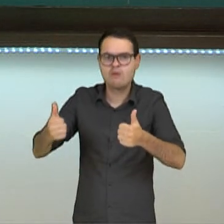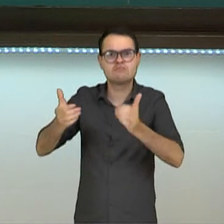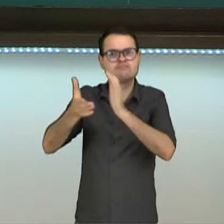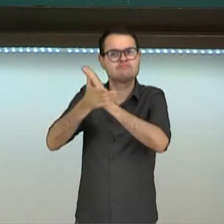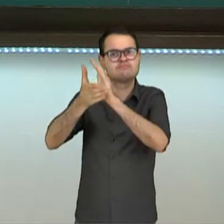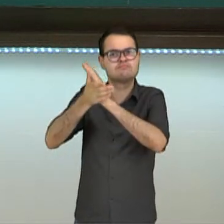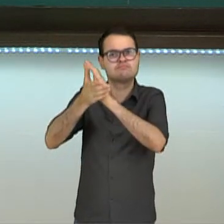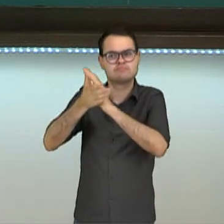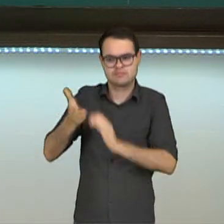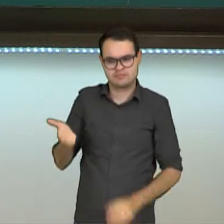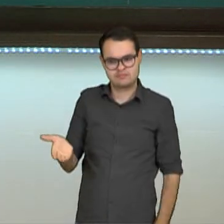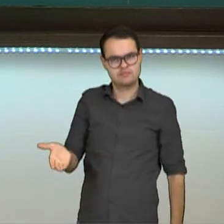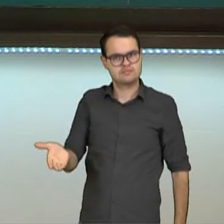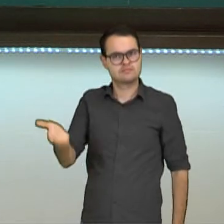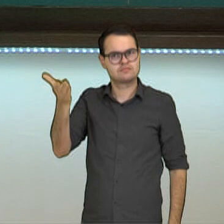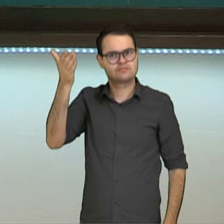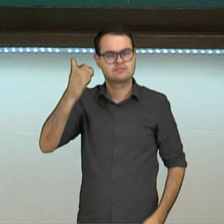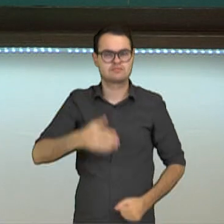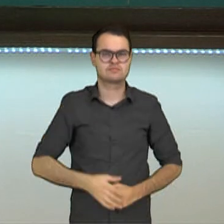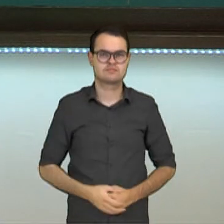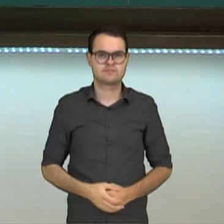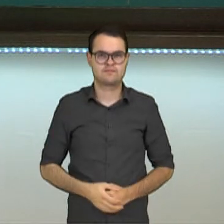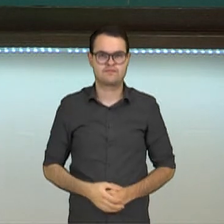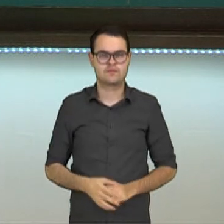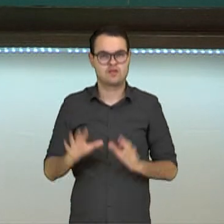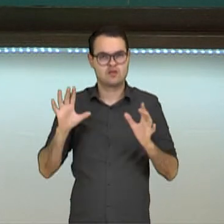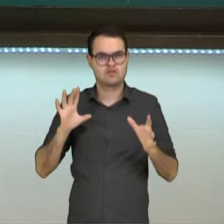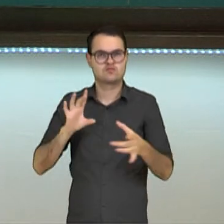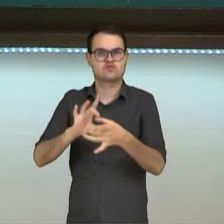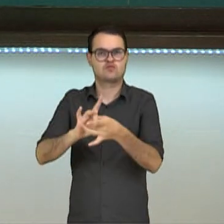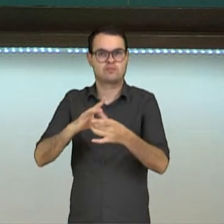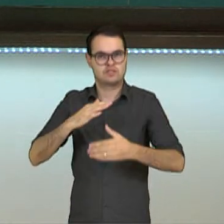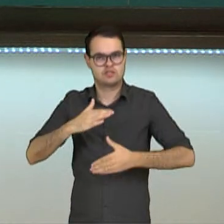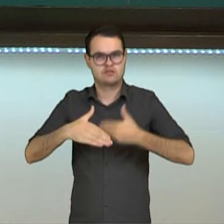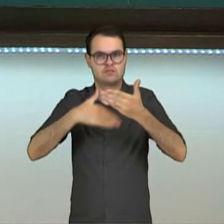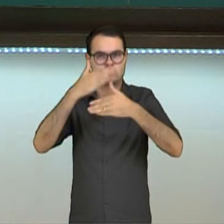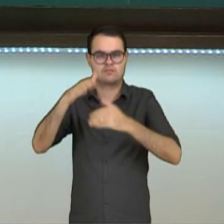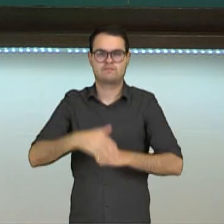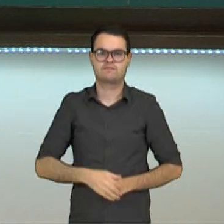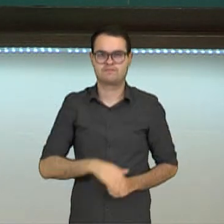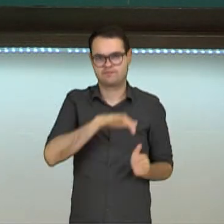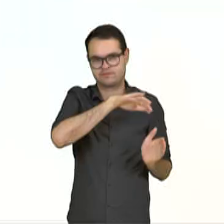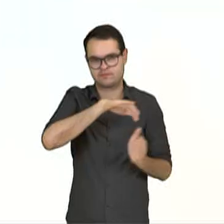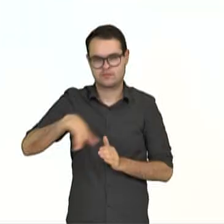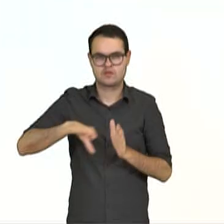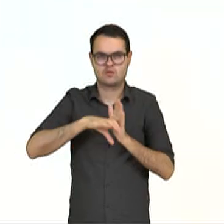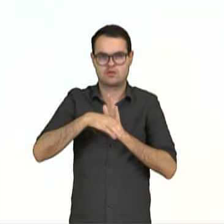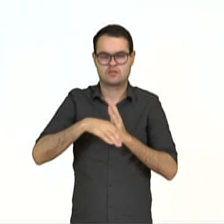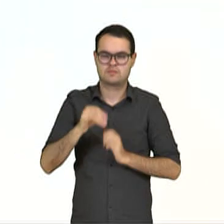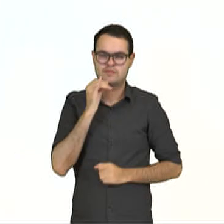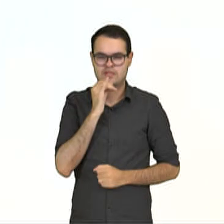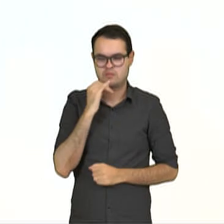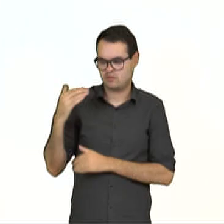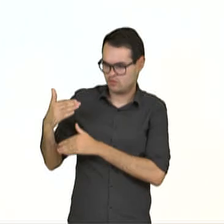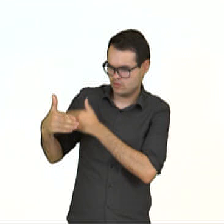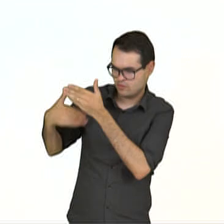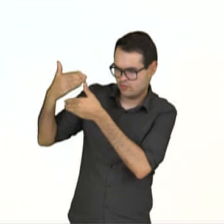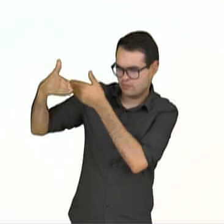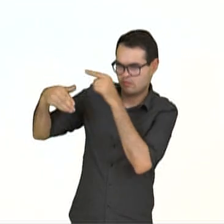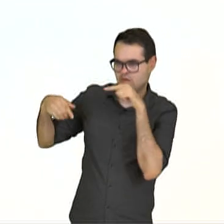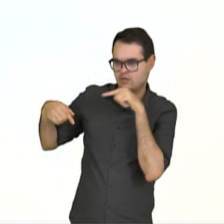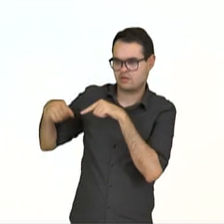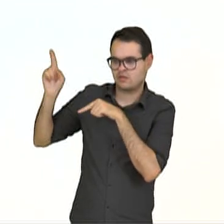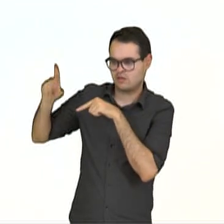manter. Essa é a questão do desenvolvimento. Tá? Aqui diz um outro conceito, assim, ó, se o conceito de desenvolvimento